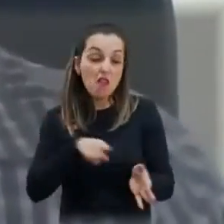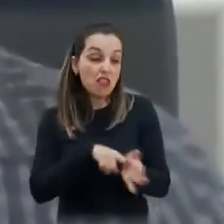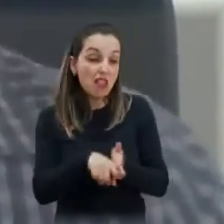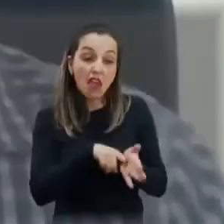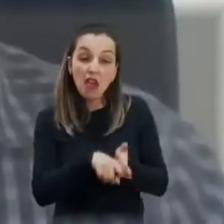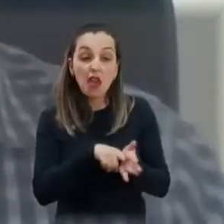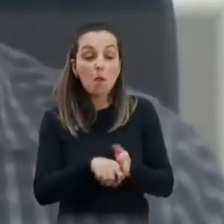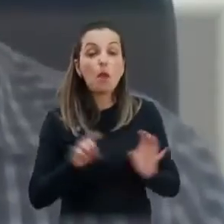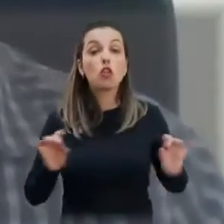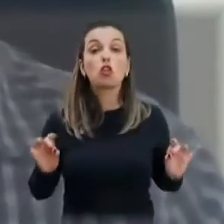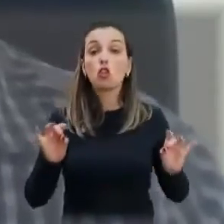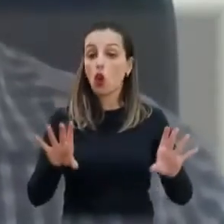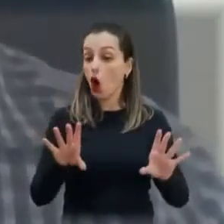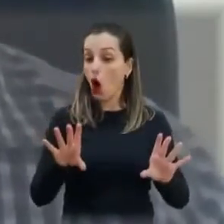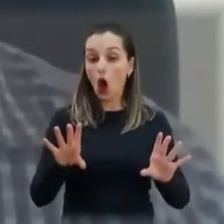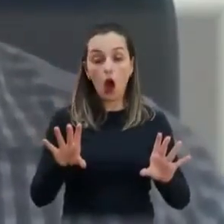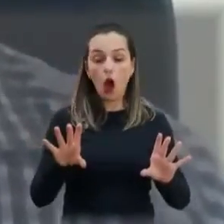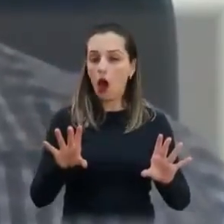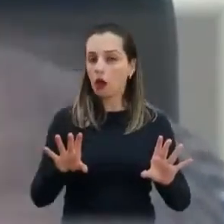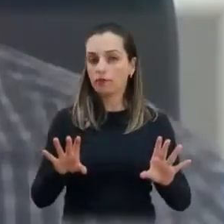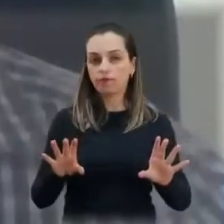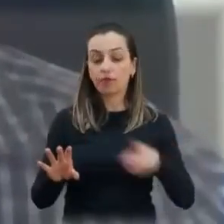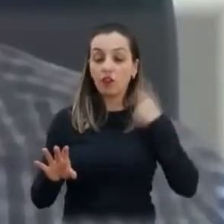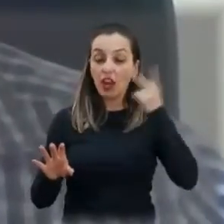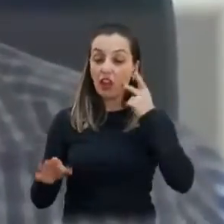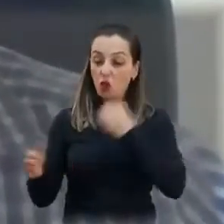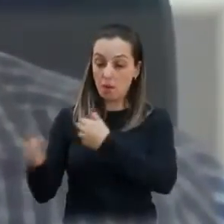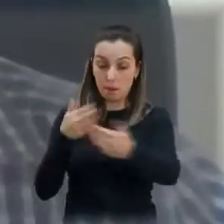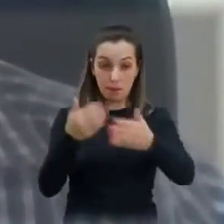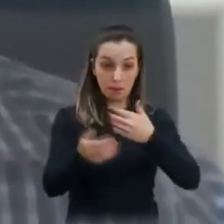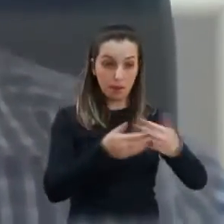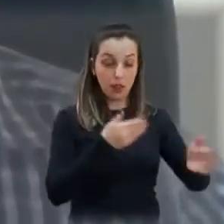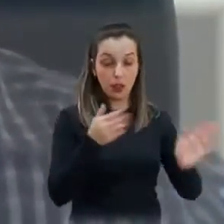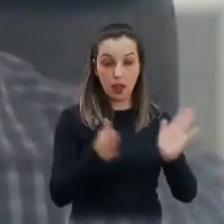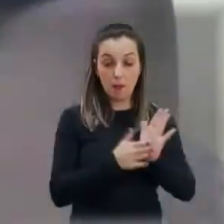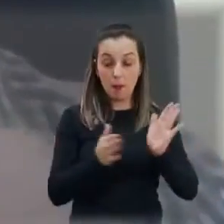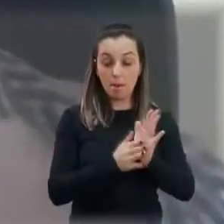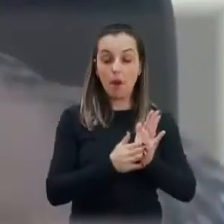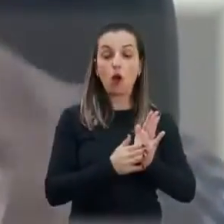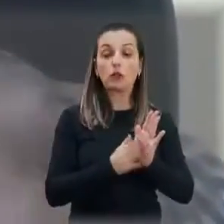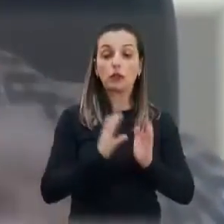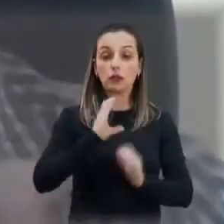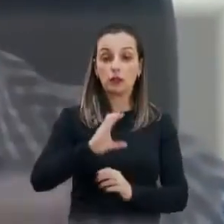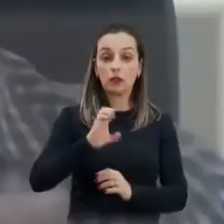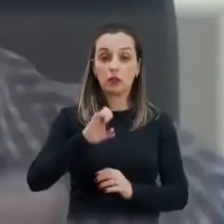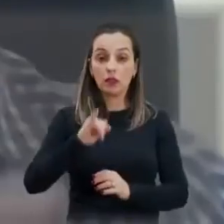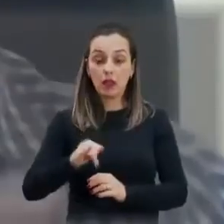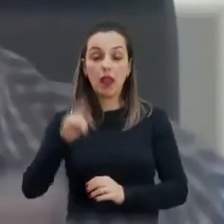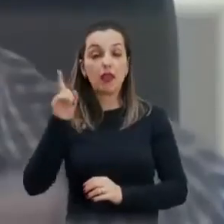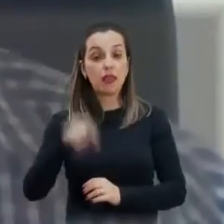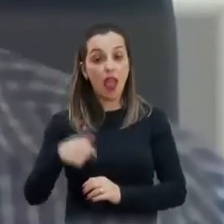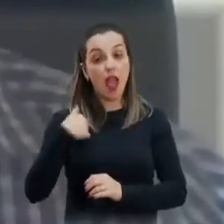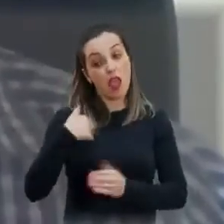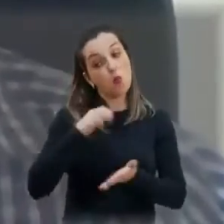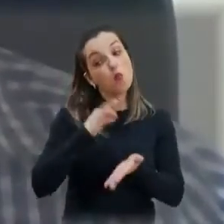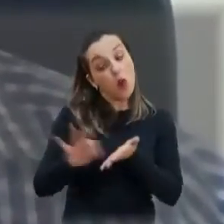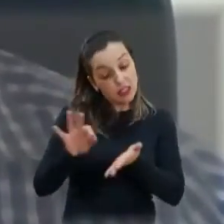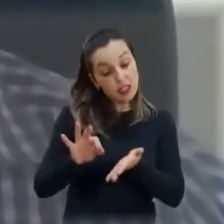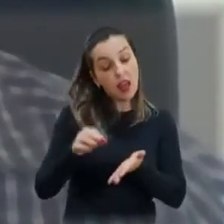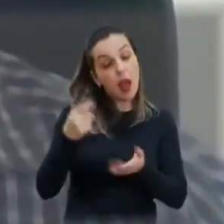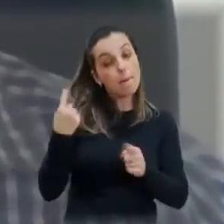investigação. Então, qualquer vereador que nessa casa se propor em fazer uma SEI, pode contar comigo. É o trabalho do vereador dessa